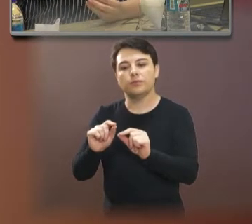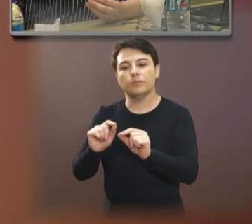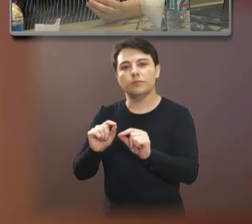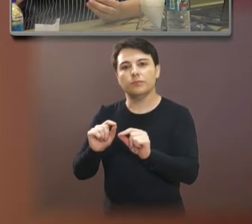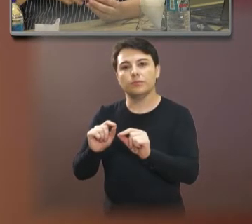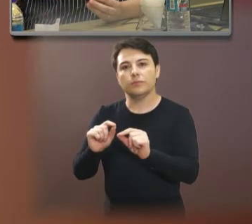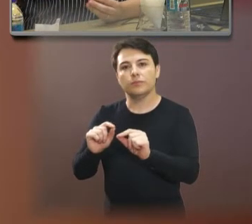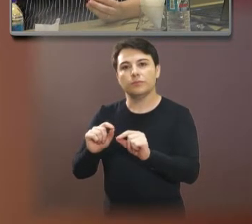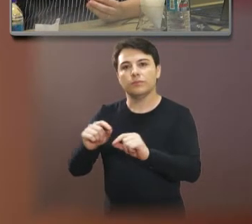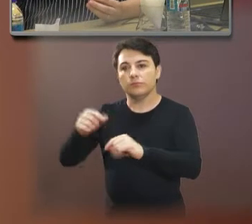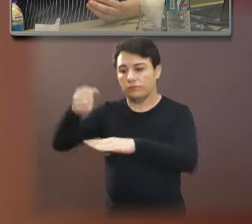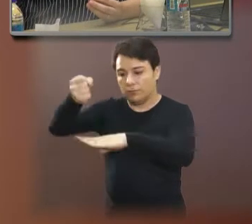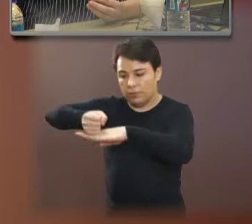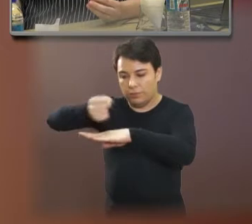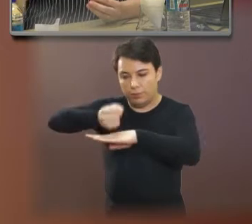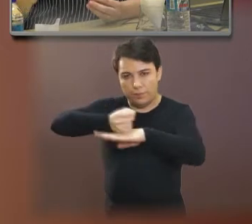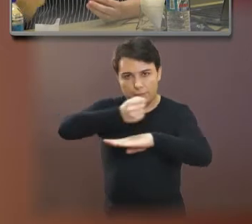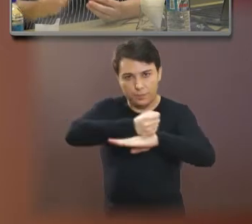área pavimentada,